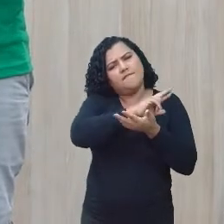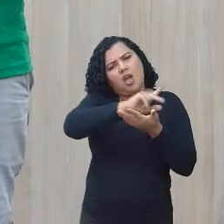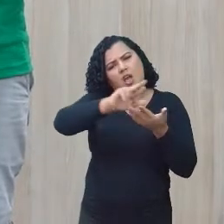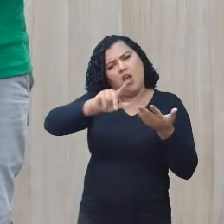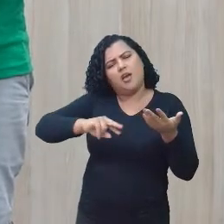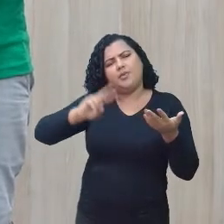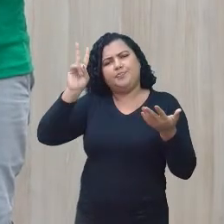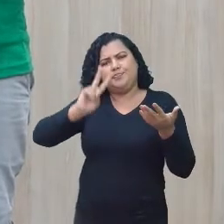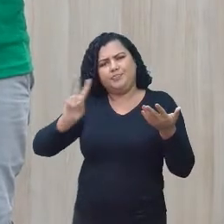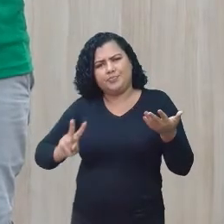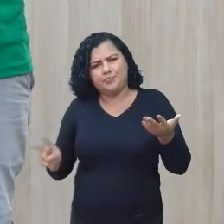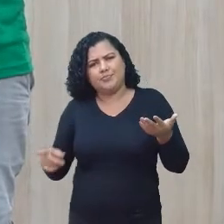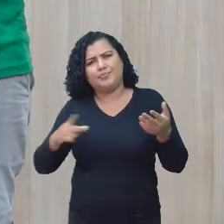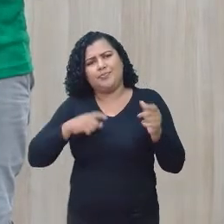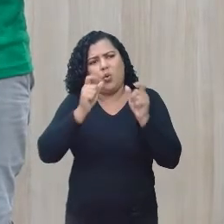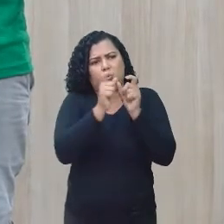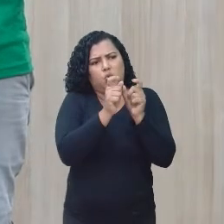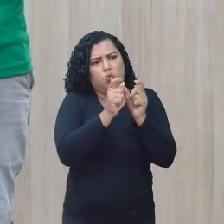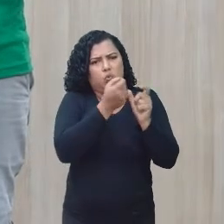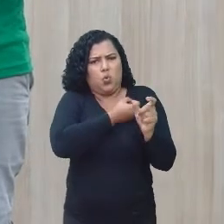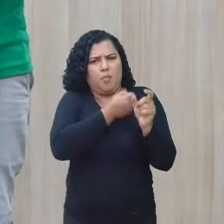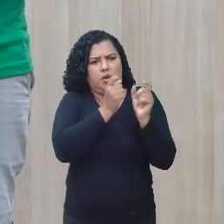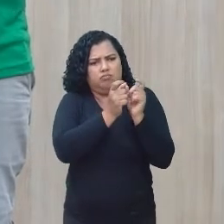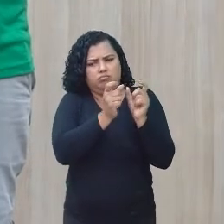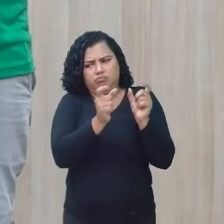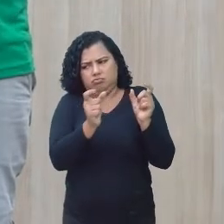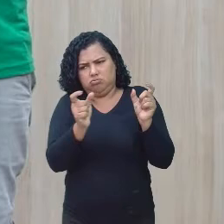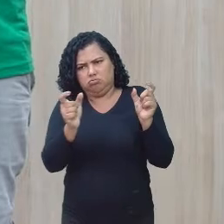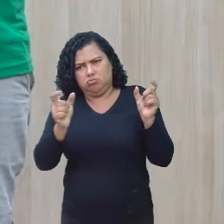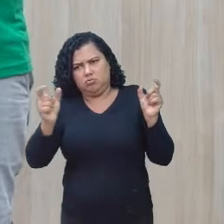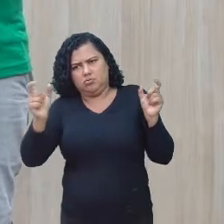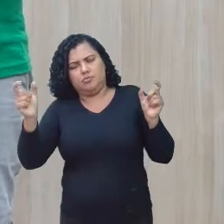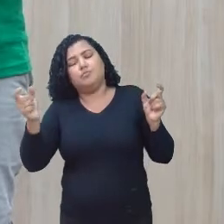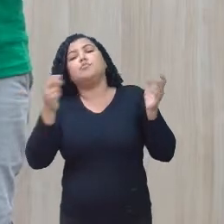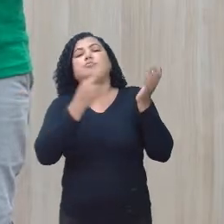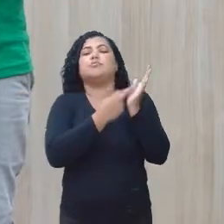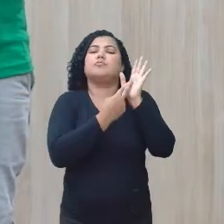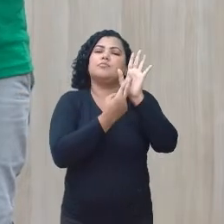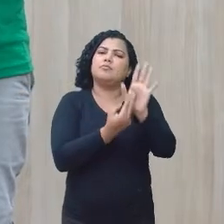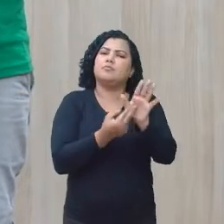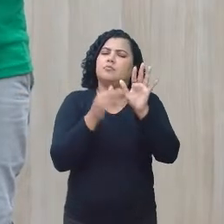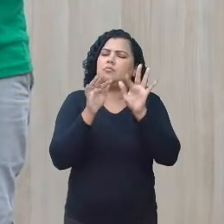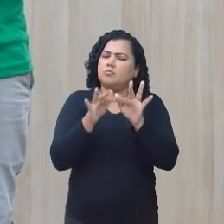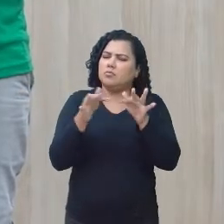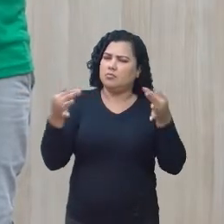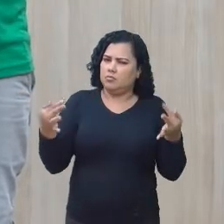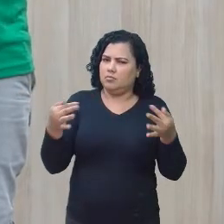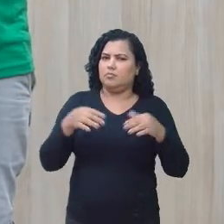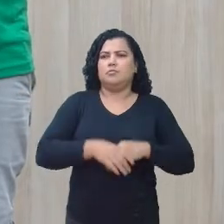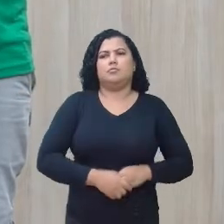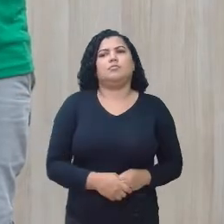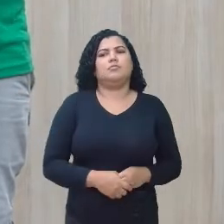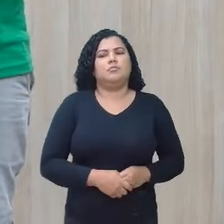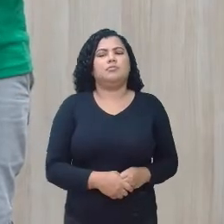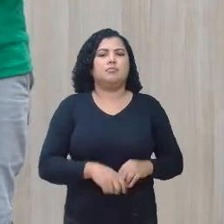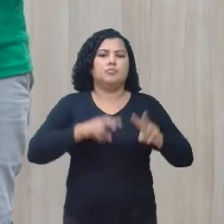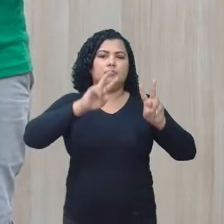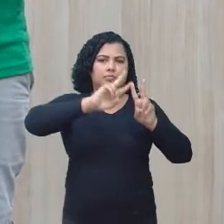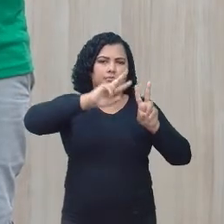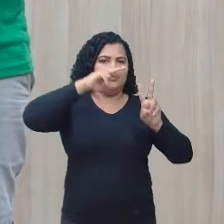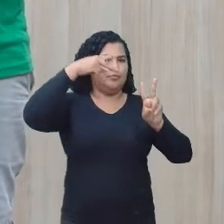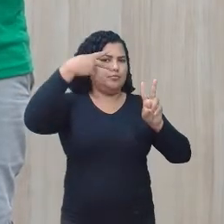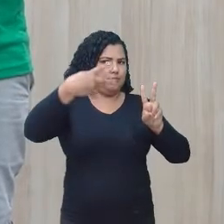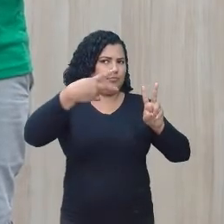com um número muito grande e você passa a representar de uma forma mais resumida, que é a da potenciação, né? Então